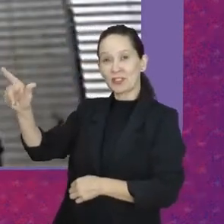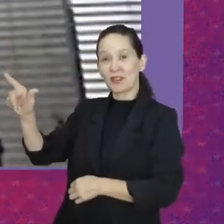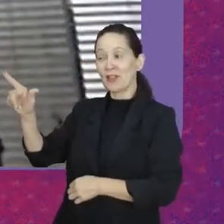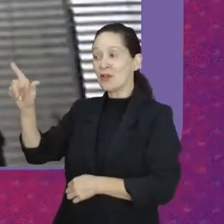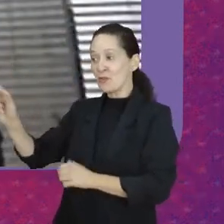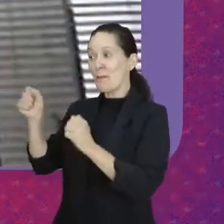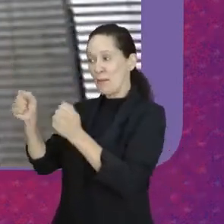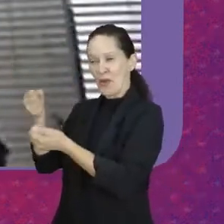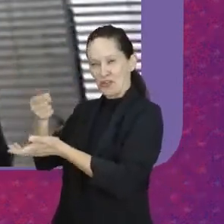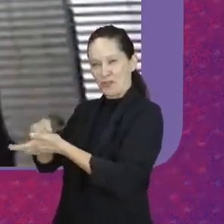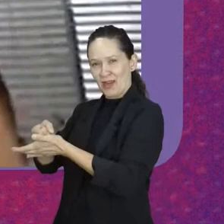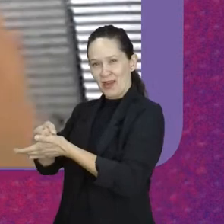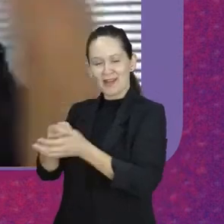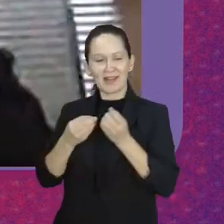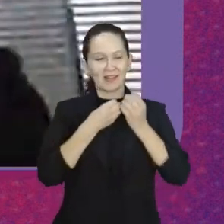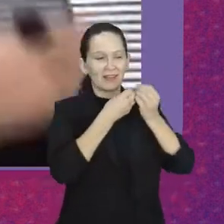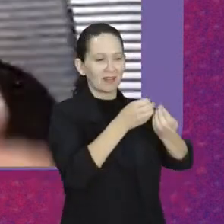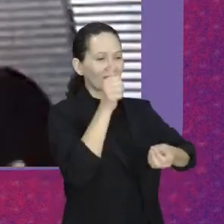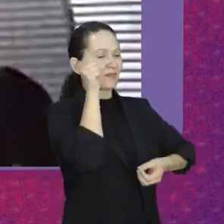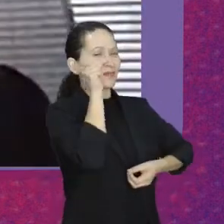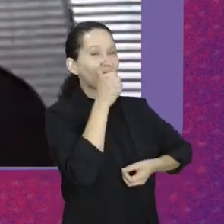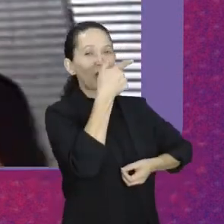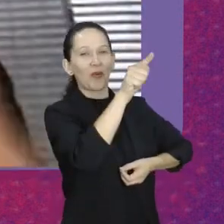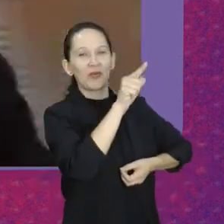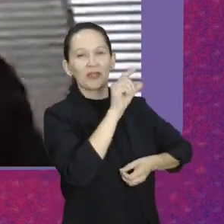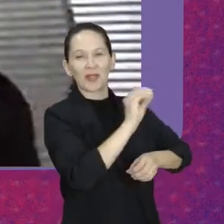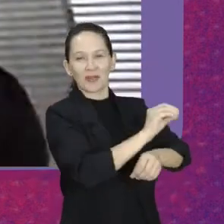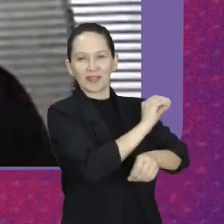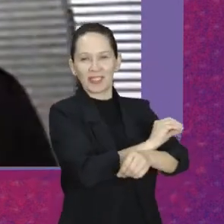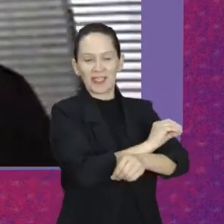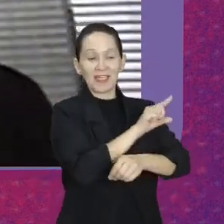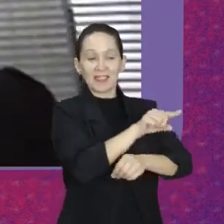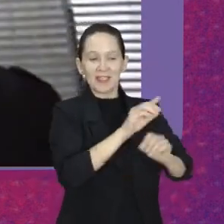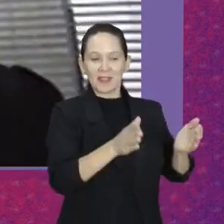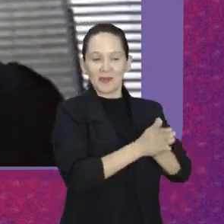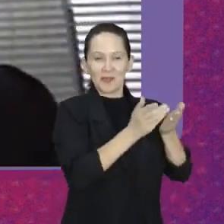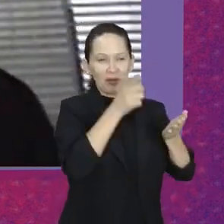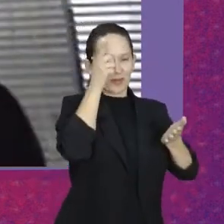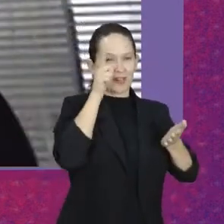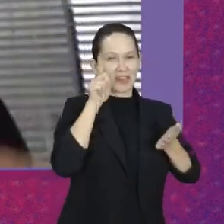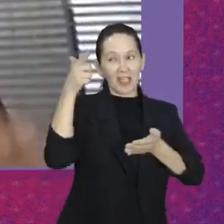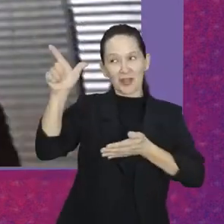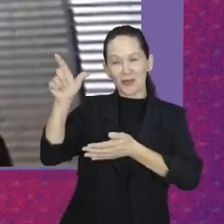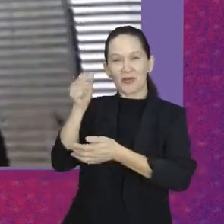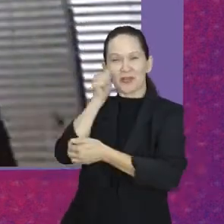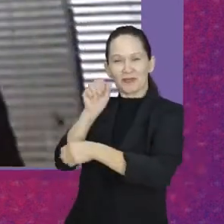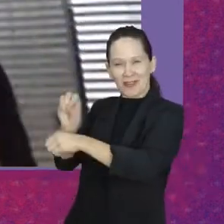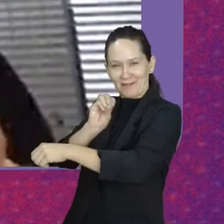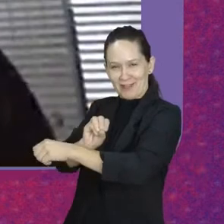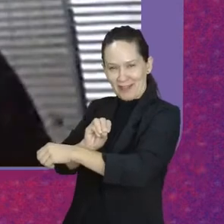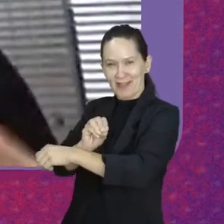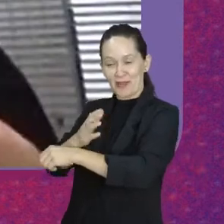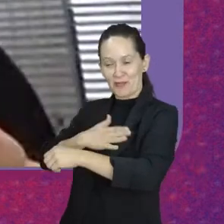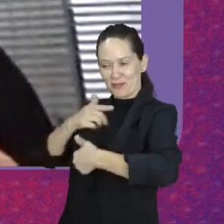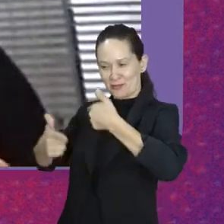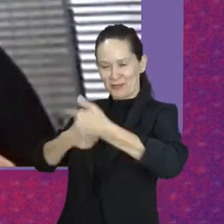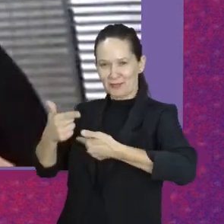pagar, mas não têm o cuidado garantido para os seus filhos enquanto elas desenvolvem o seu trabalho. Então,